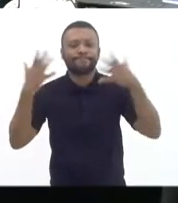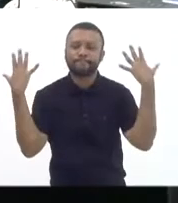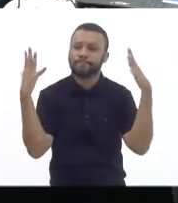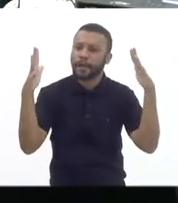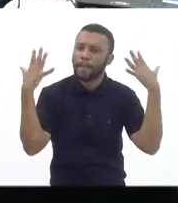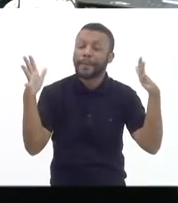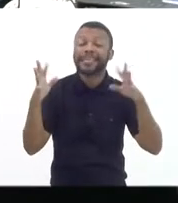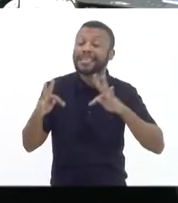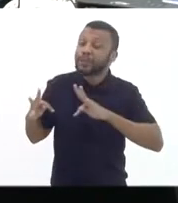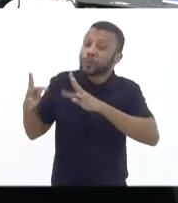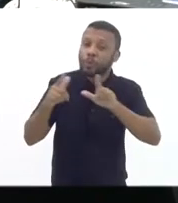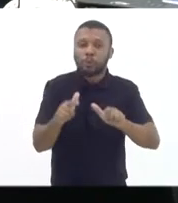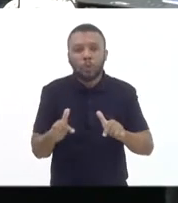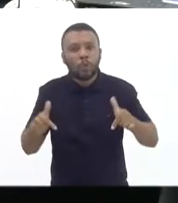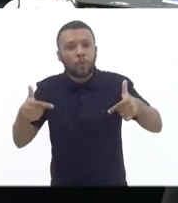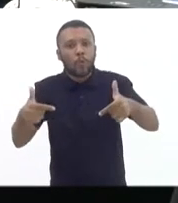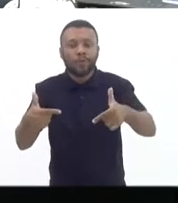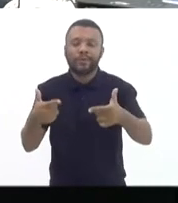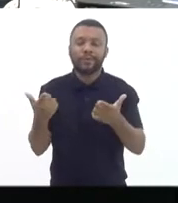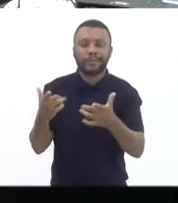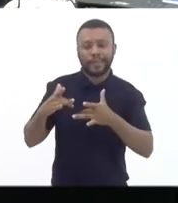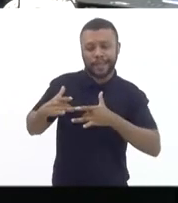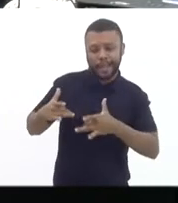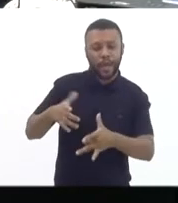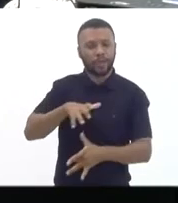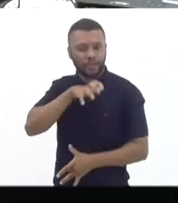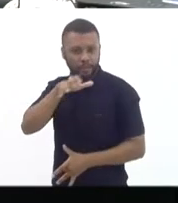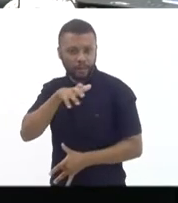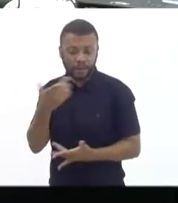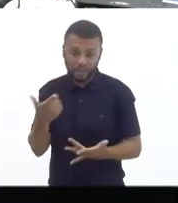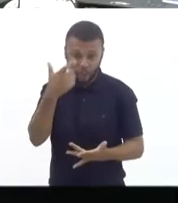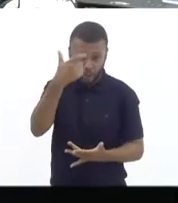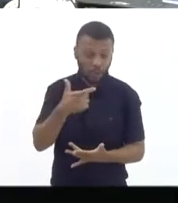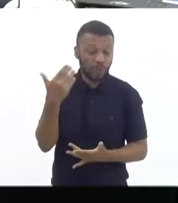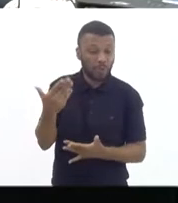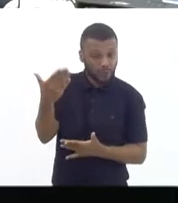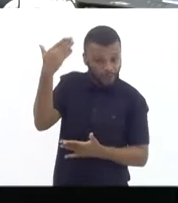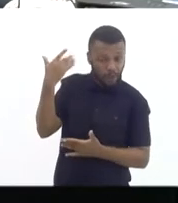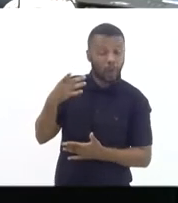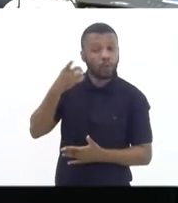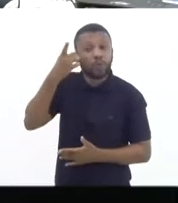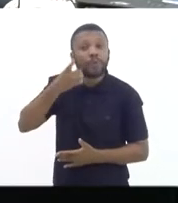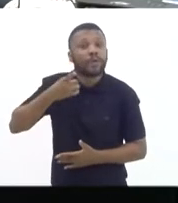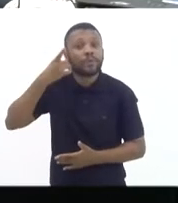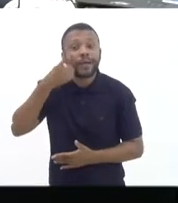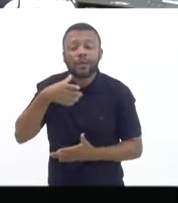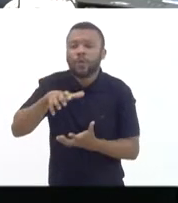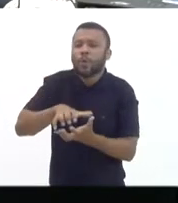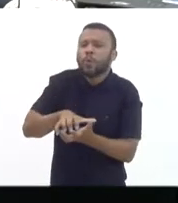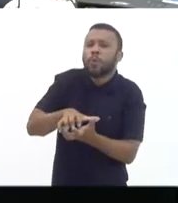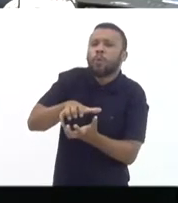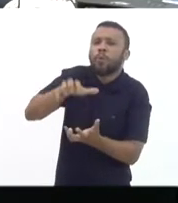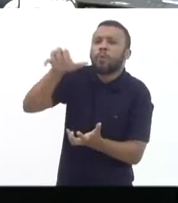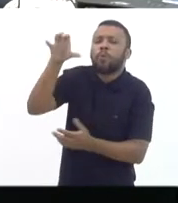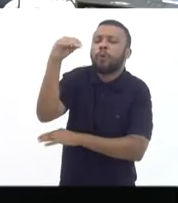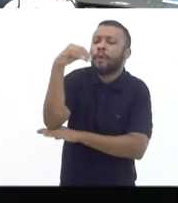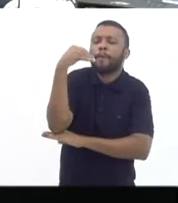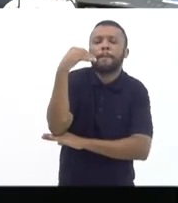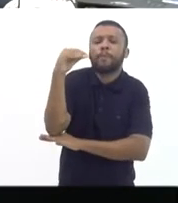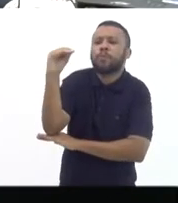lembrando o seguinte, no passado, eu sou, Gustavo, um deputado jurássico, né? Já estou aqui, já sou